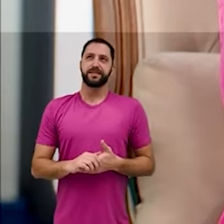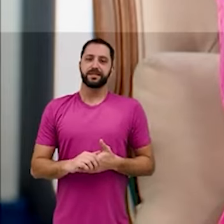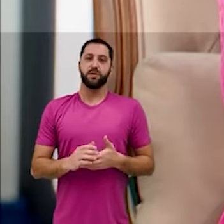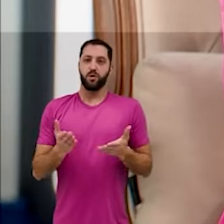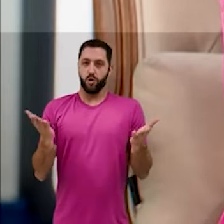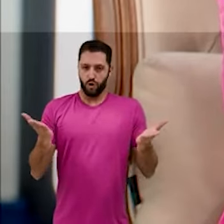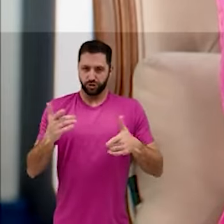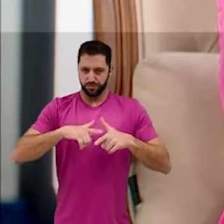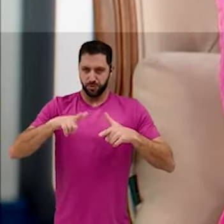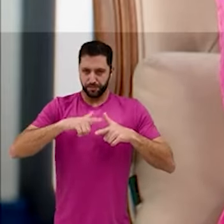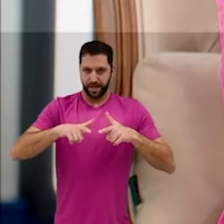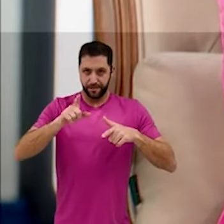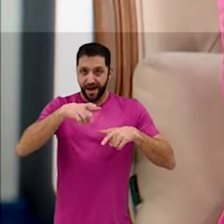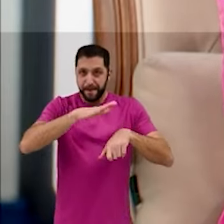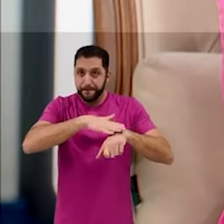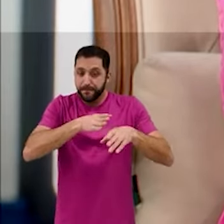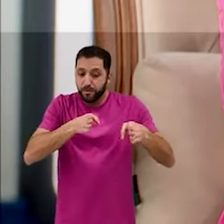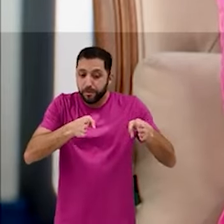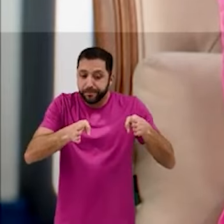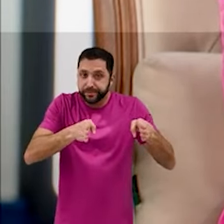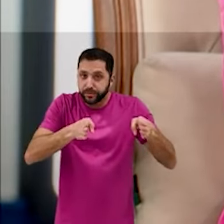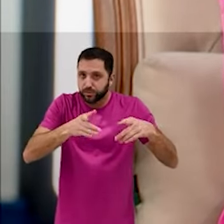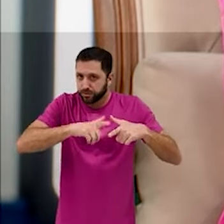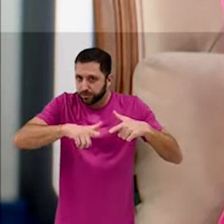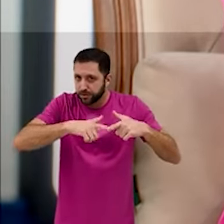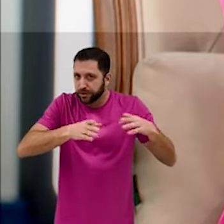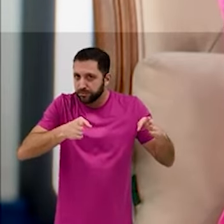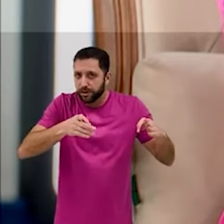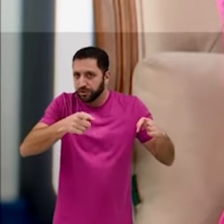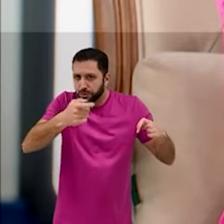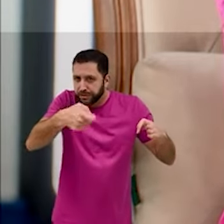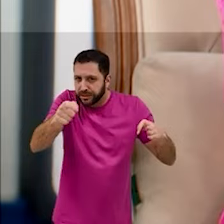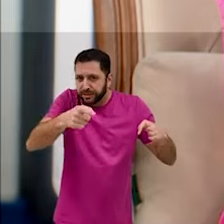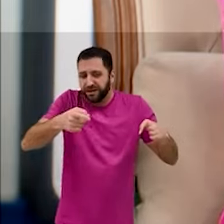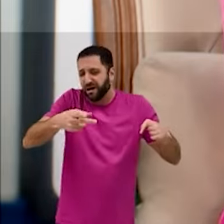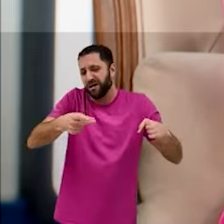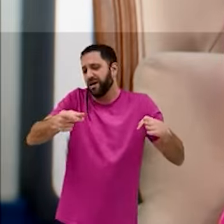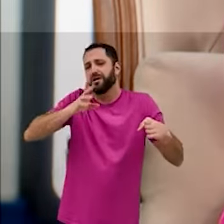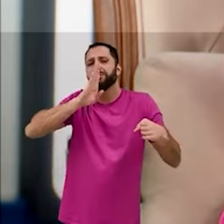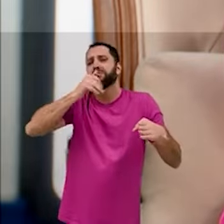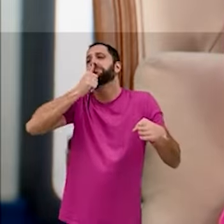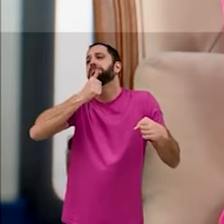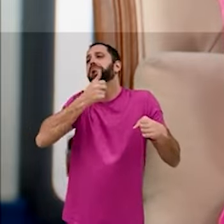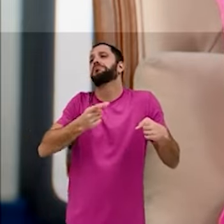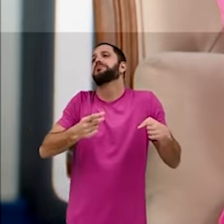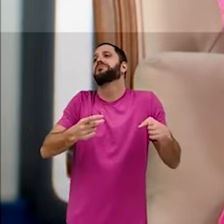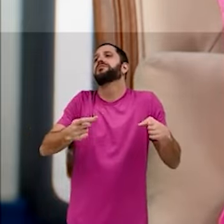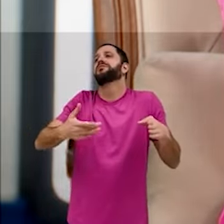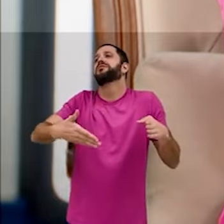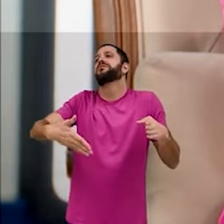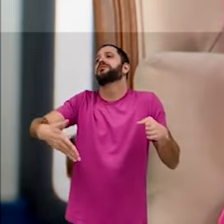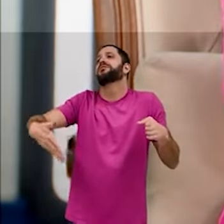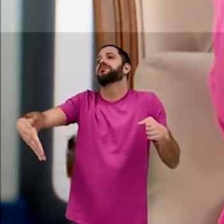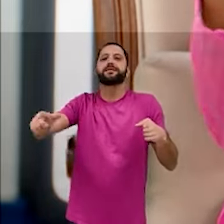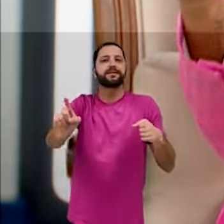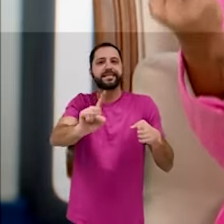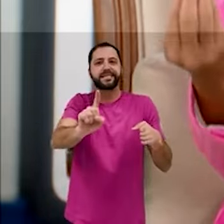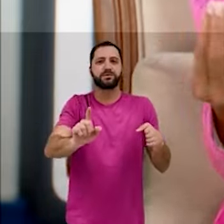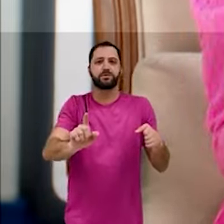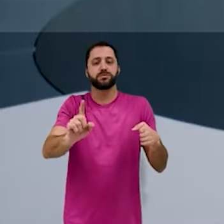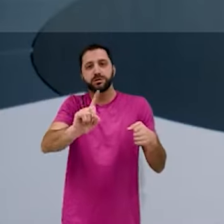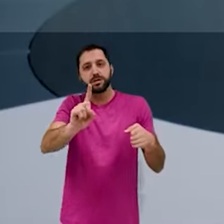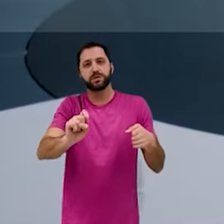A situação que você está hoje não precisa ser a situação eterna da sua vida. Né? Então, procure oportunidades,